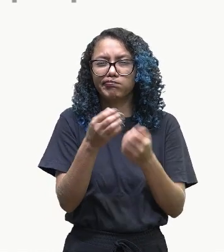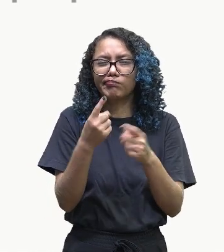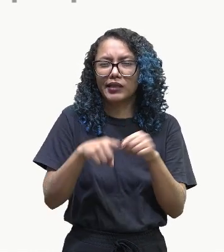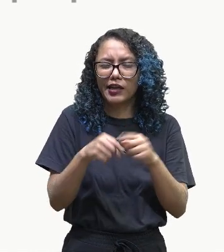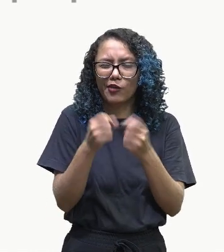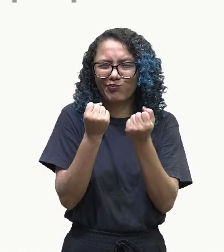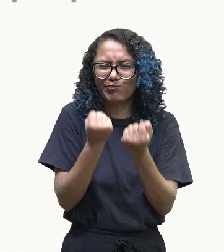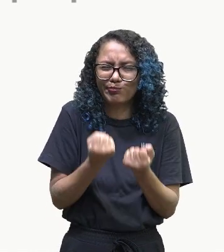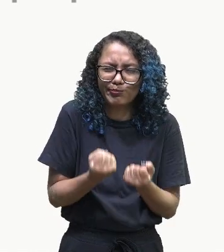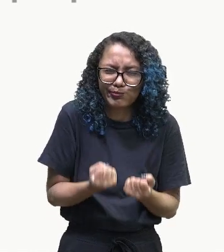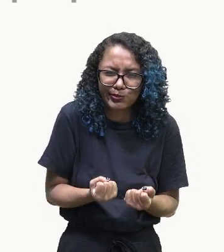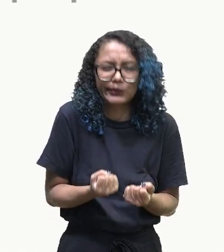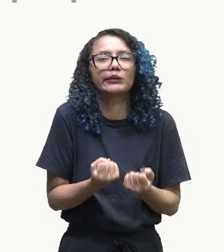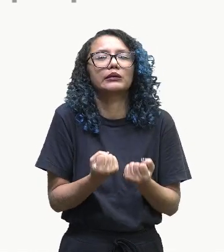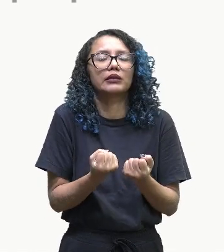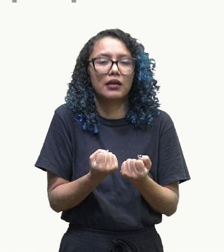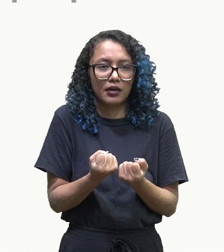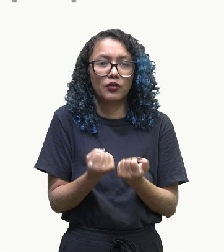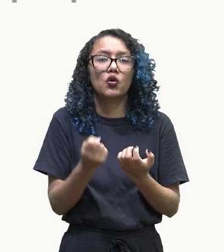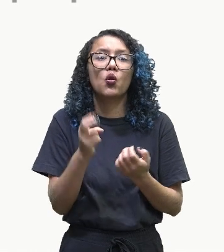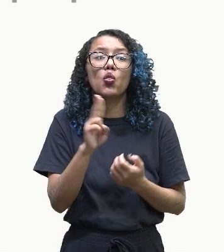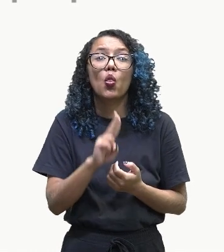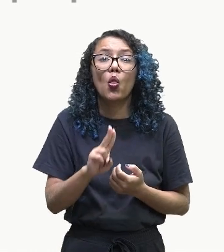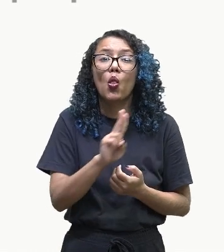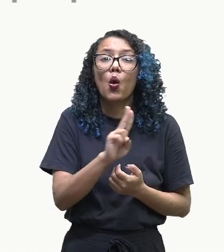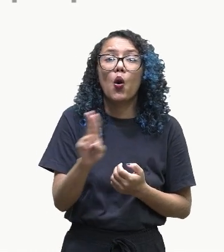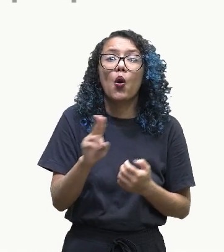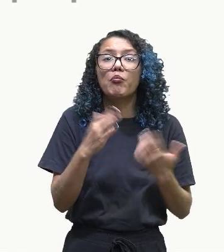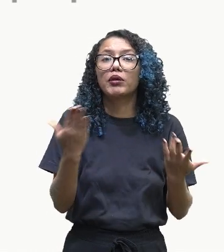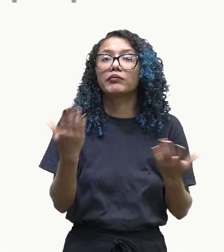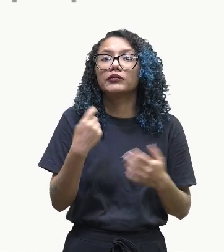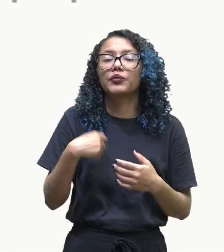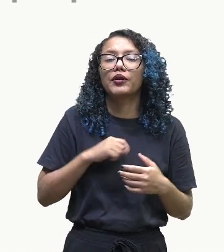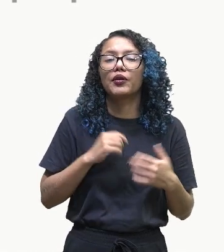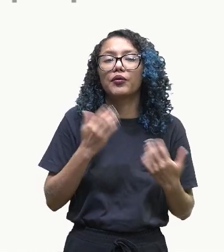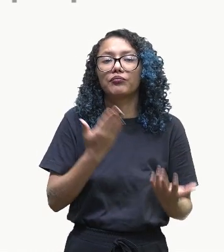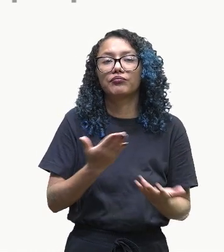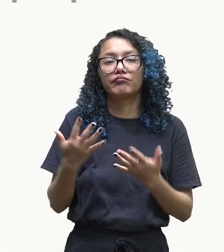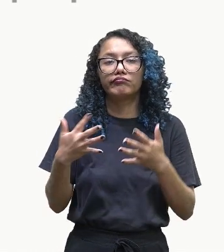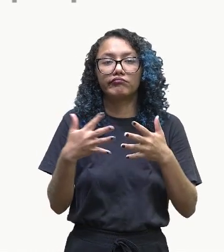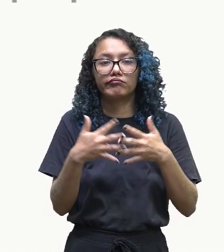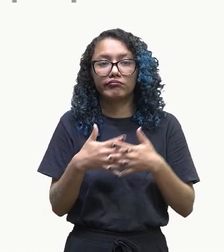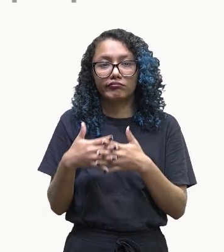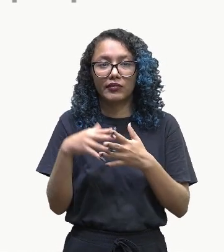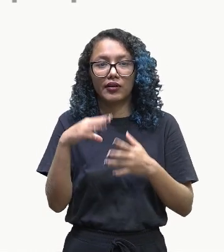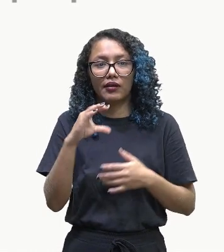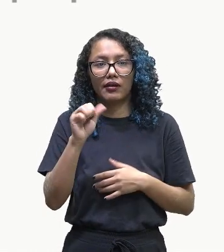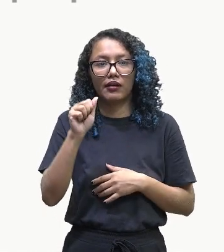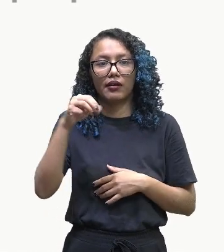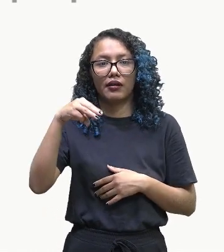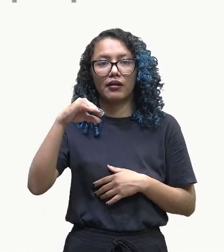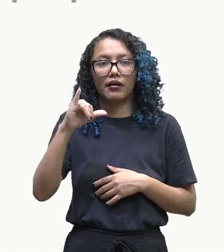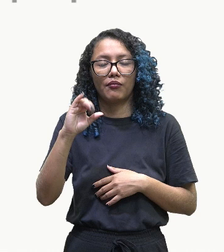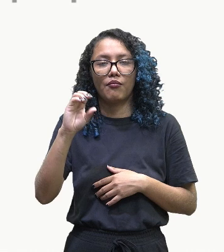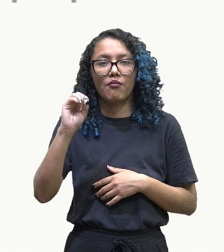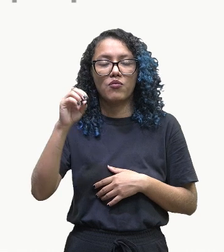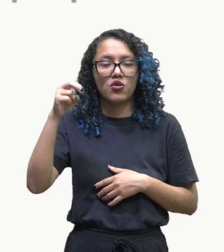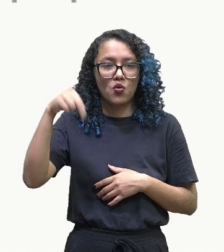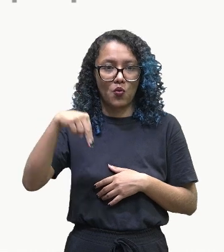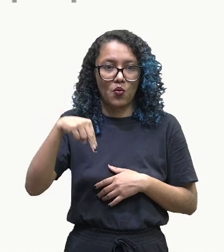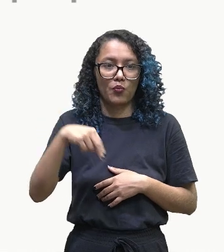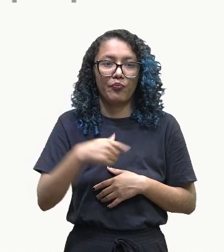pesadíssimas. E esse nome no espanhol é caminhão. E temos o trem. Então, até aqui nós estávamos